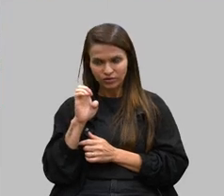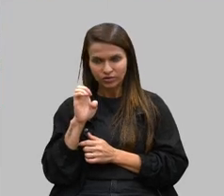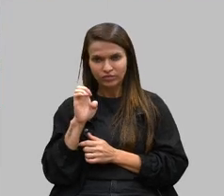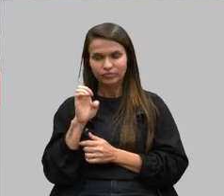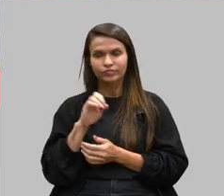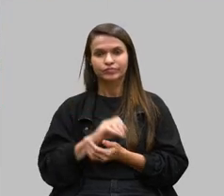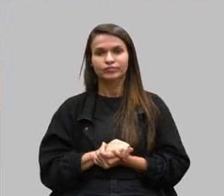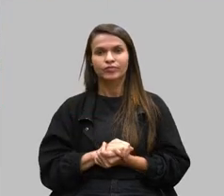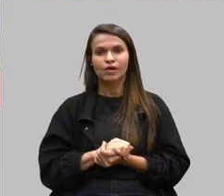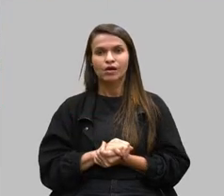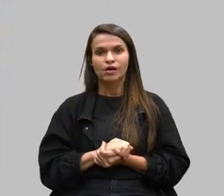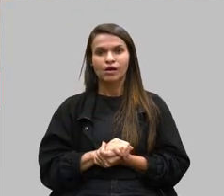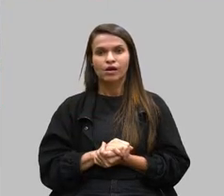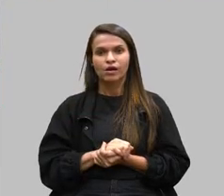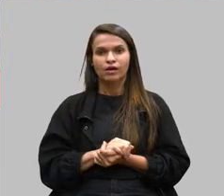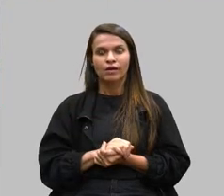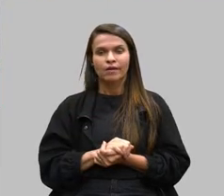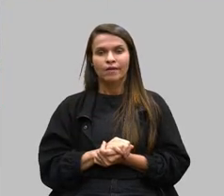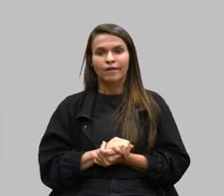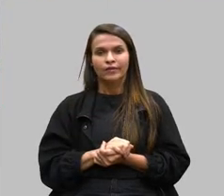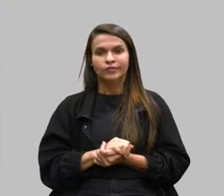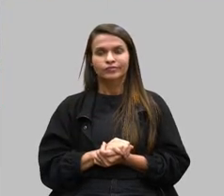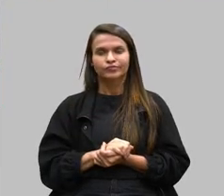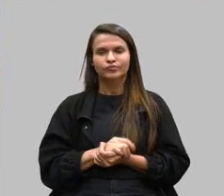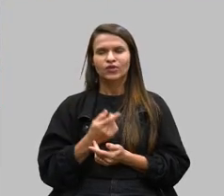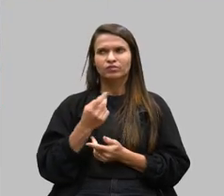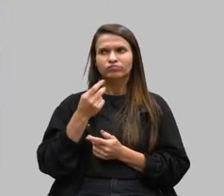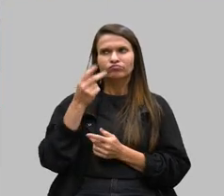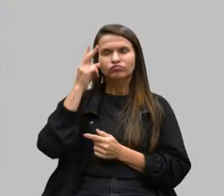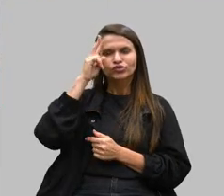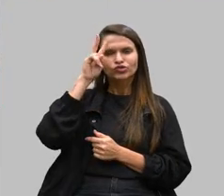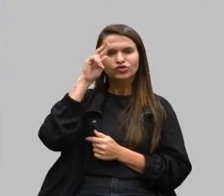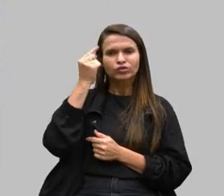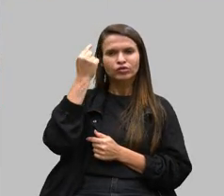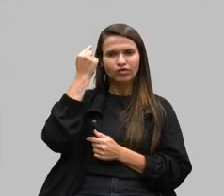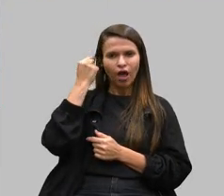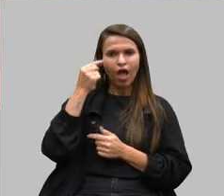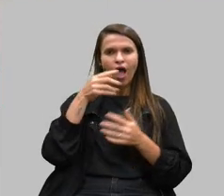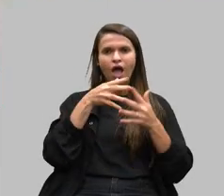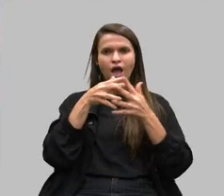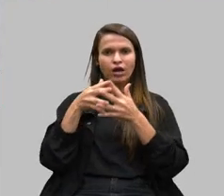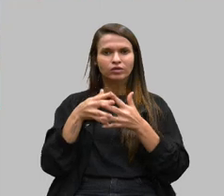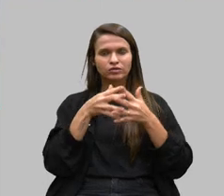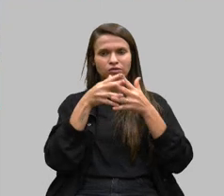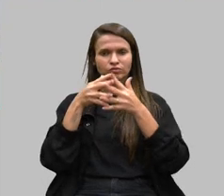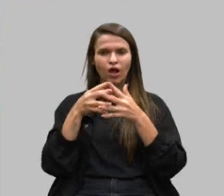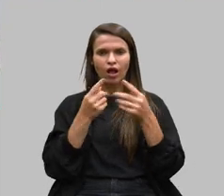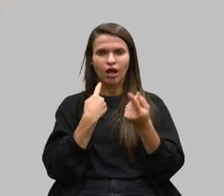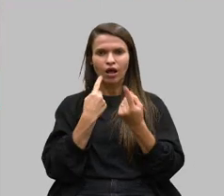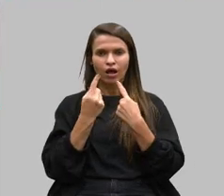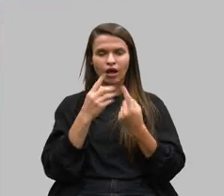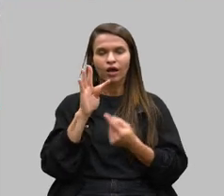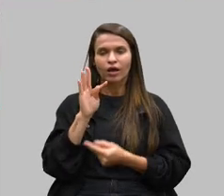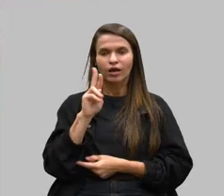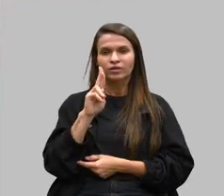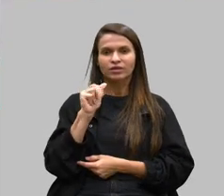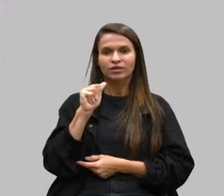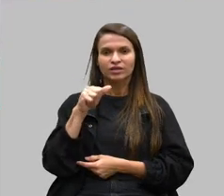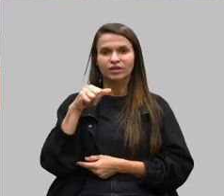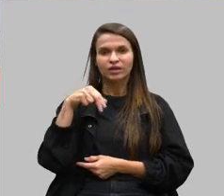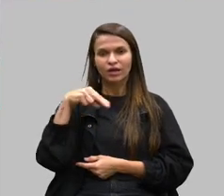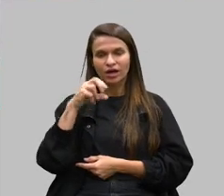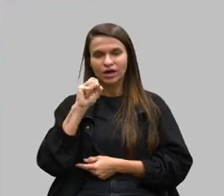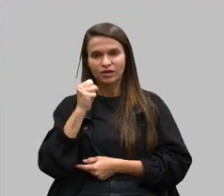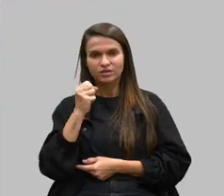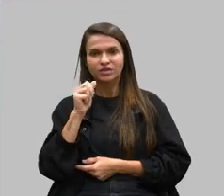Avante que e historicamente é transporte rodoviário que é a trans Avante que transporta muito aí o